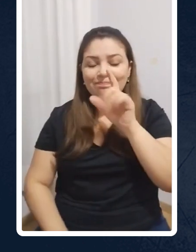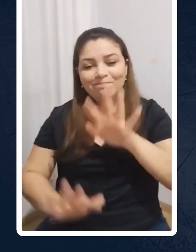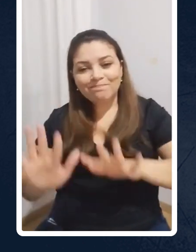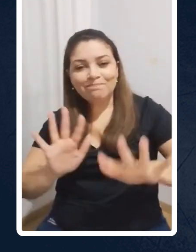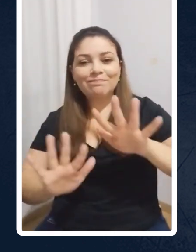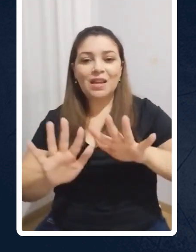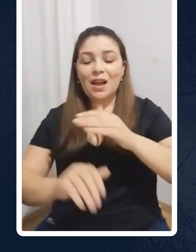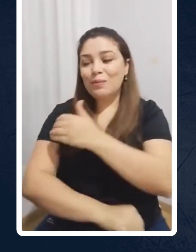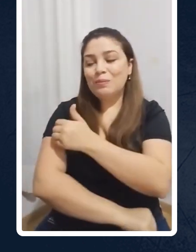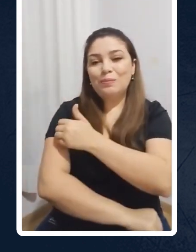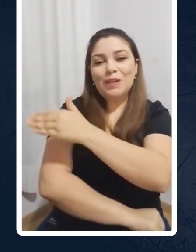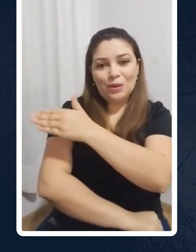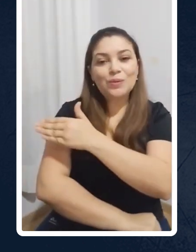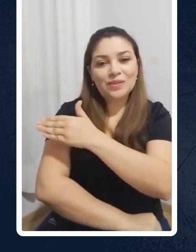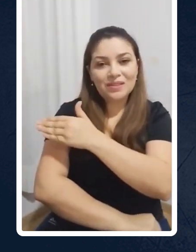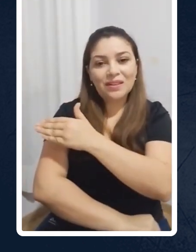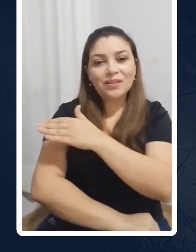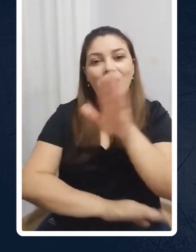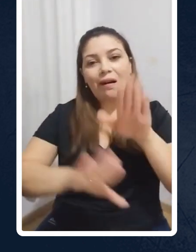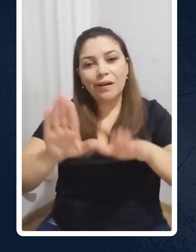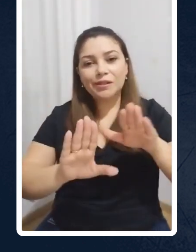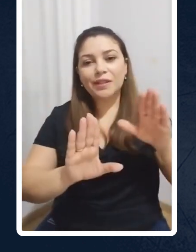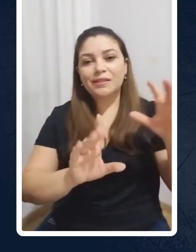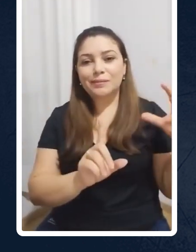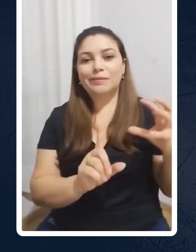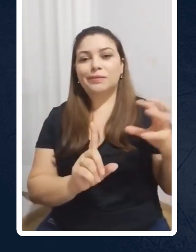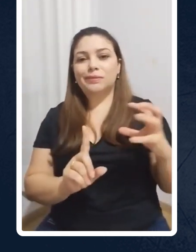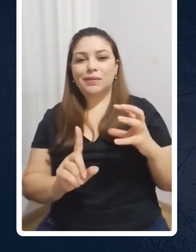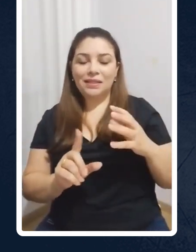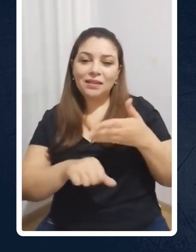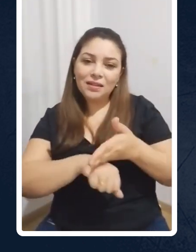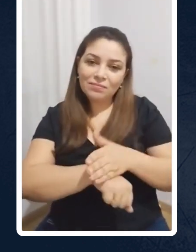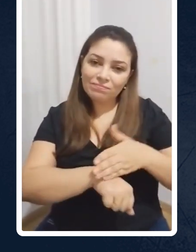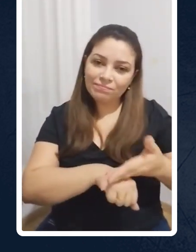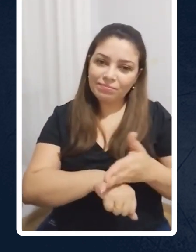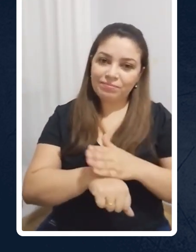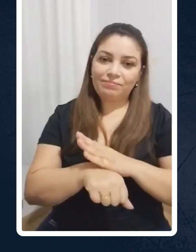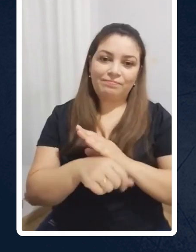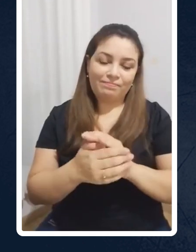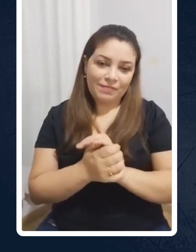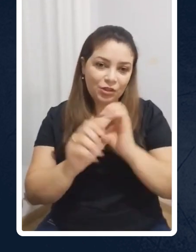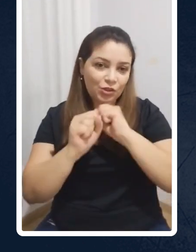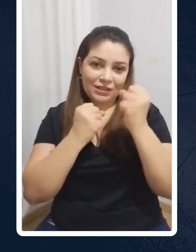da ignorância da sociedade. A nós cabe fazer o que é excelente.